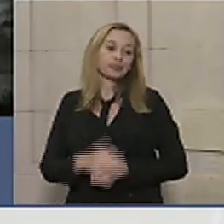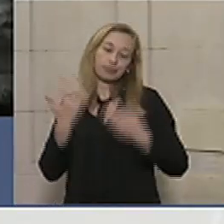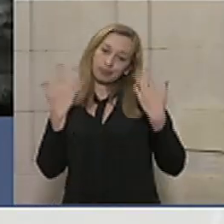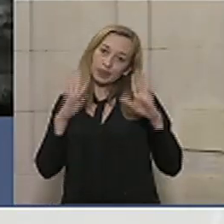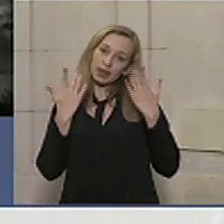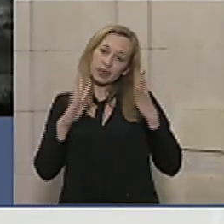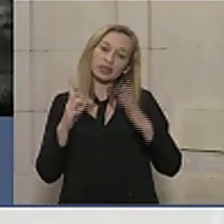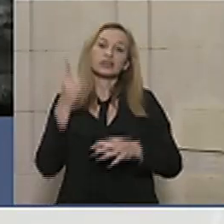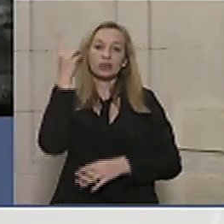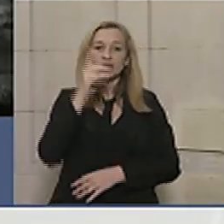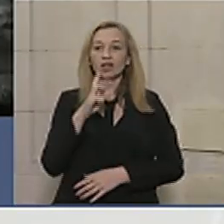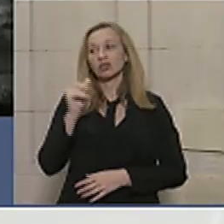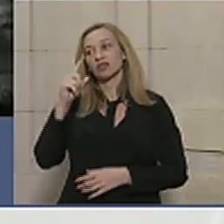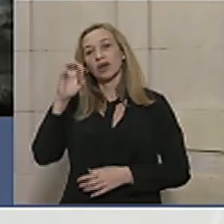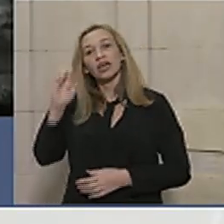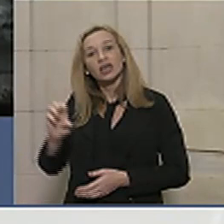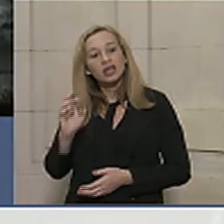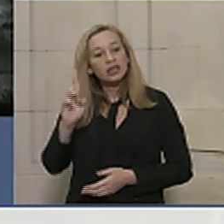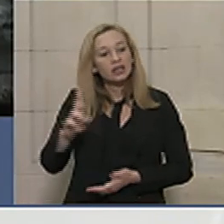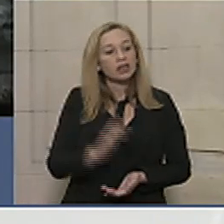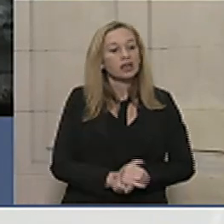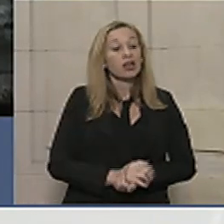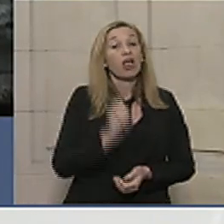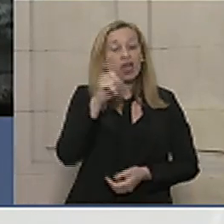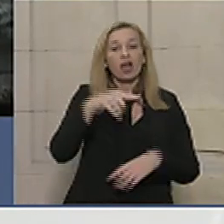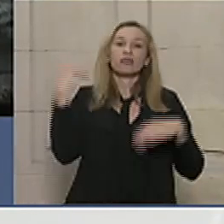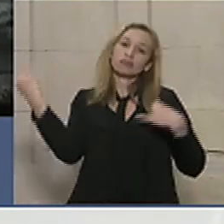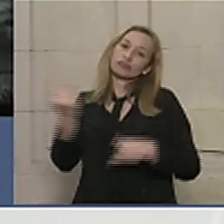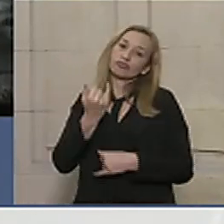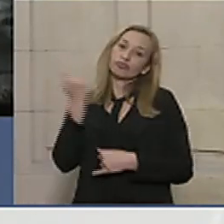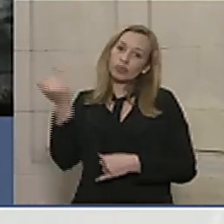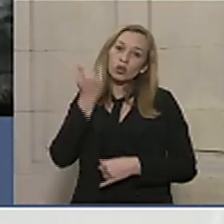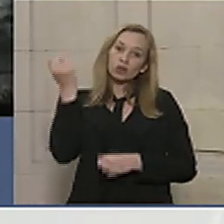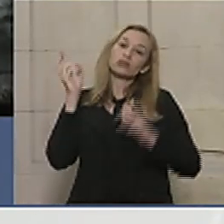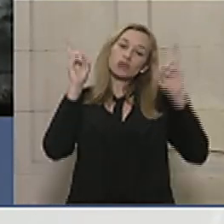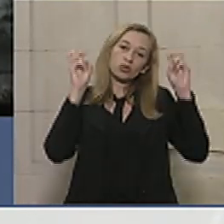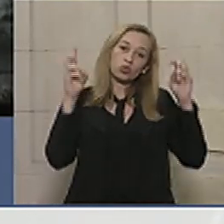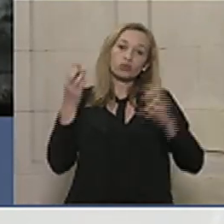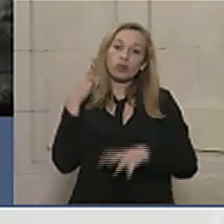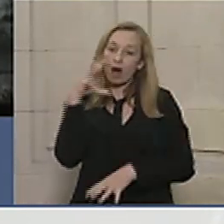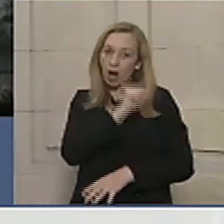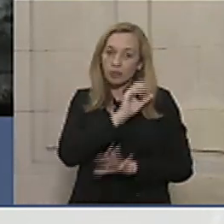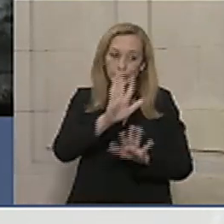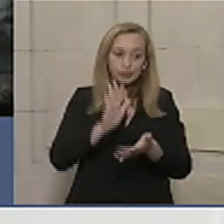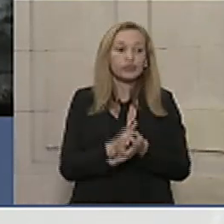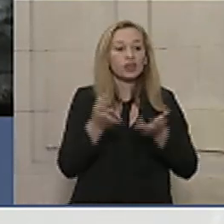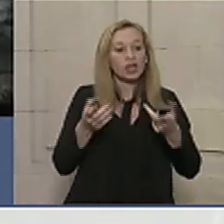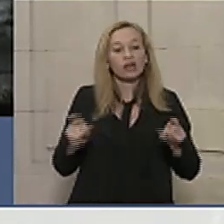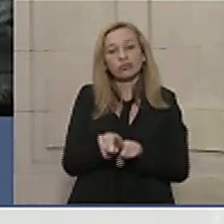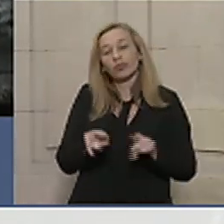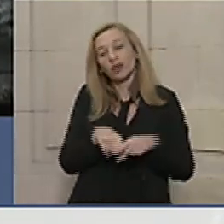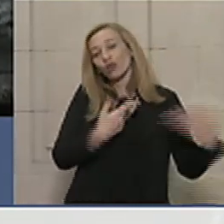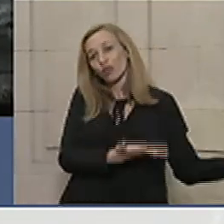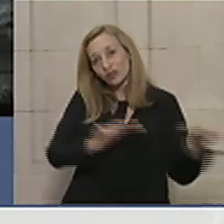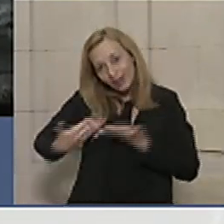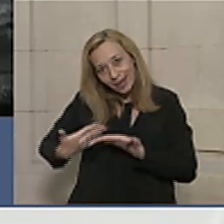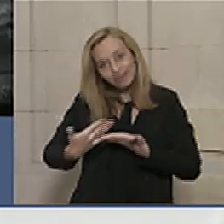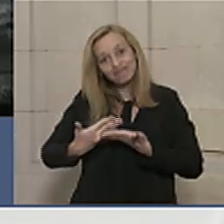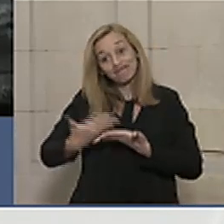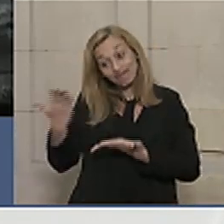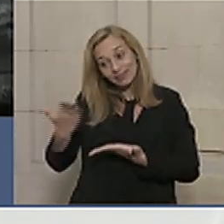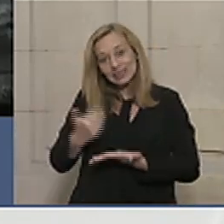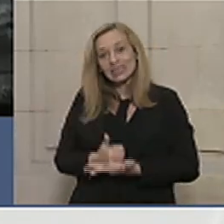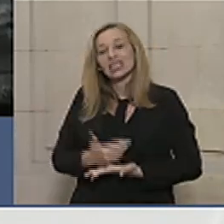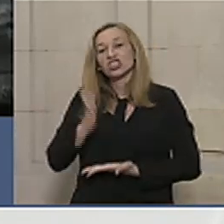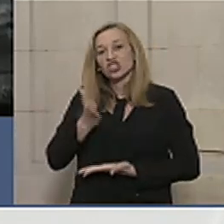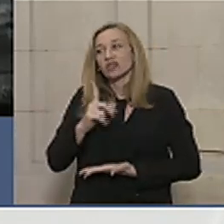Parabéns, deputado Rosenberg Reis. Trata-se de um assunto de urgência. Quero, inclusive, convidar a Vossa Excelência,